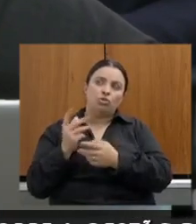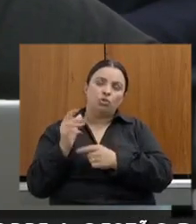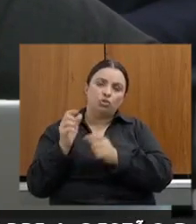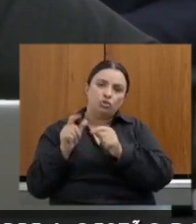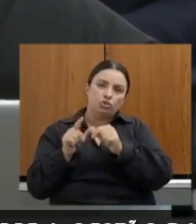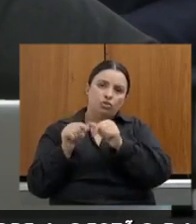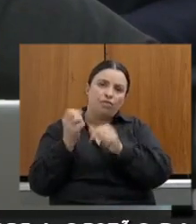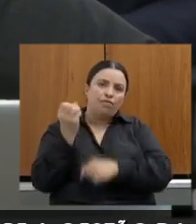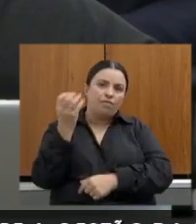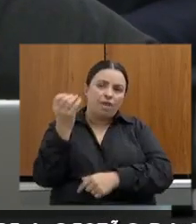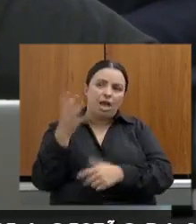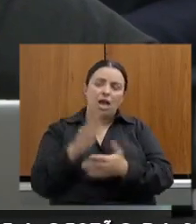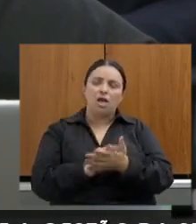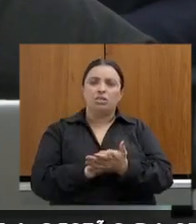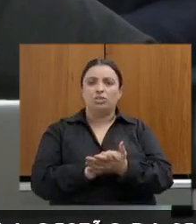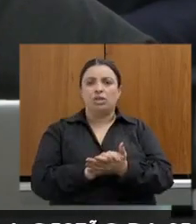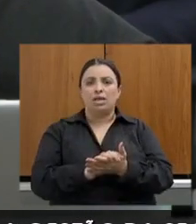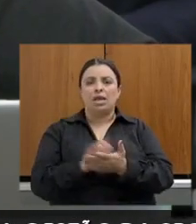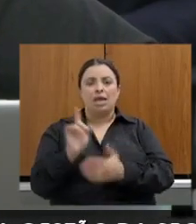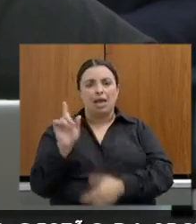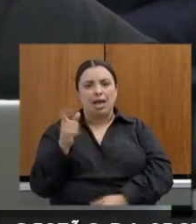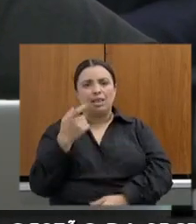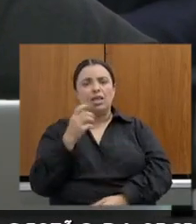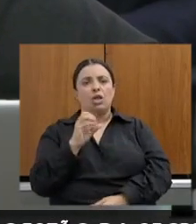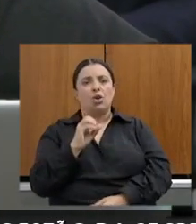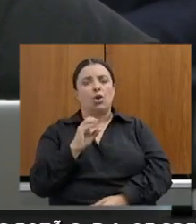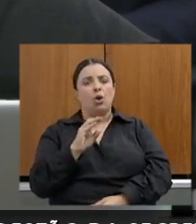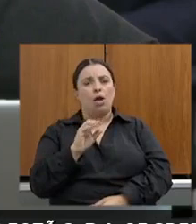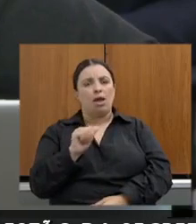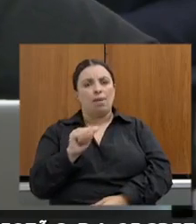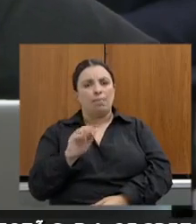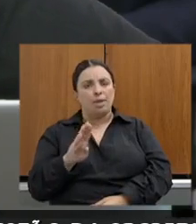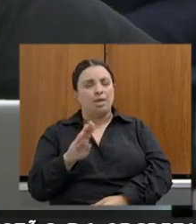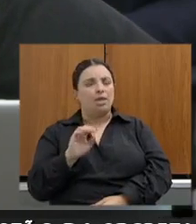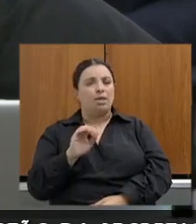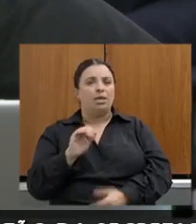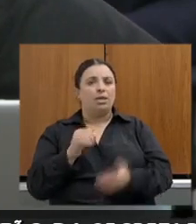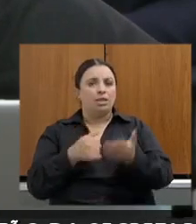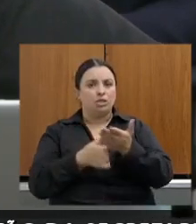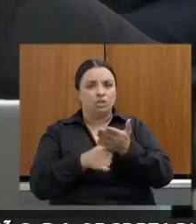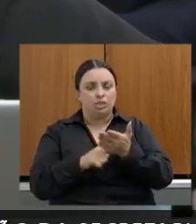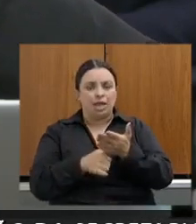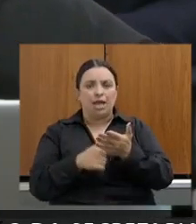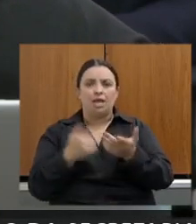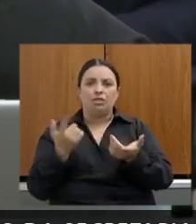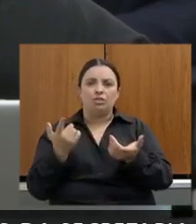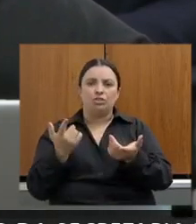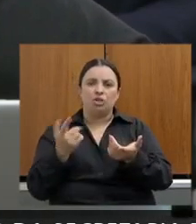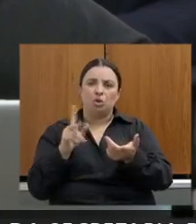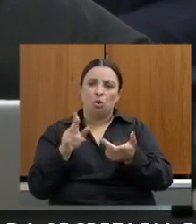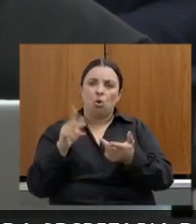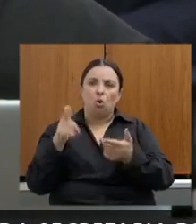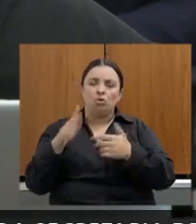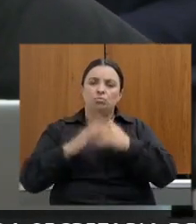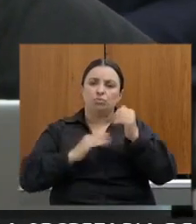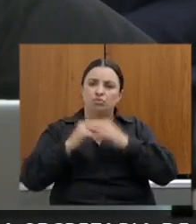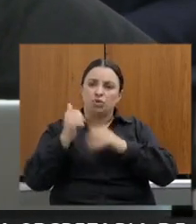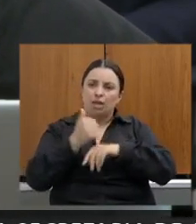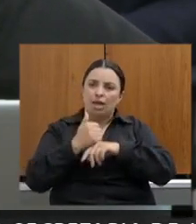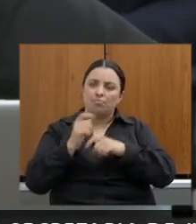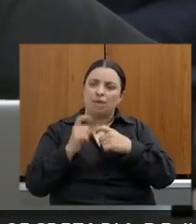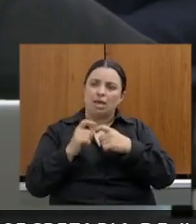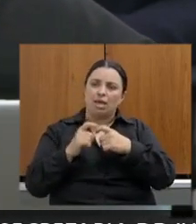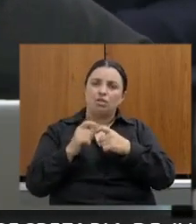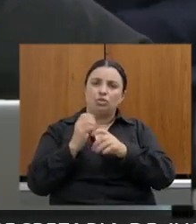identidade identidade parlamentar em tantas outras carteiras funcionais o médico Engenheiro todos nós